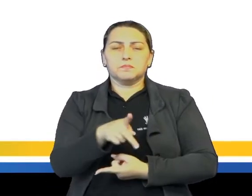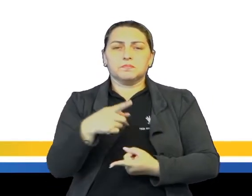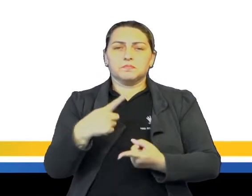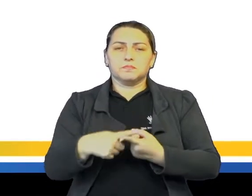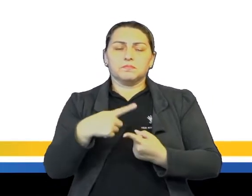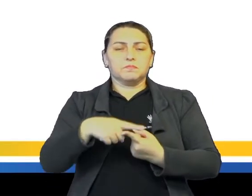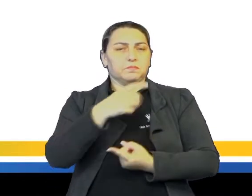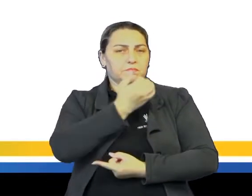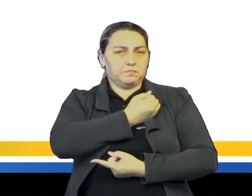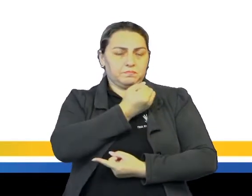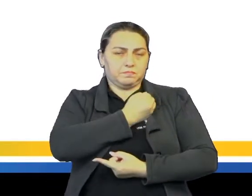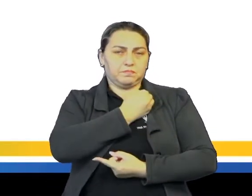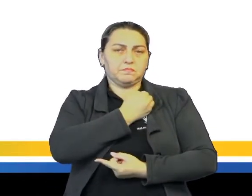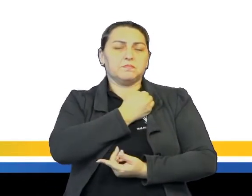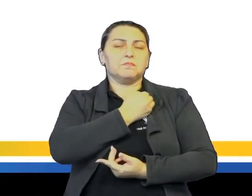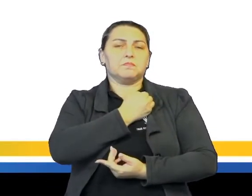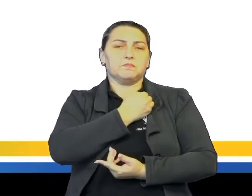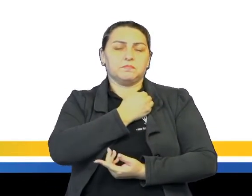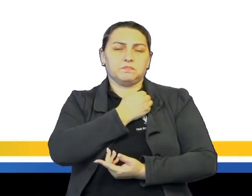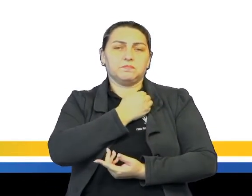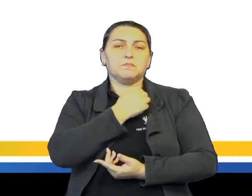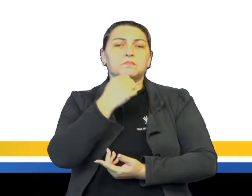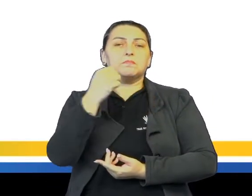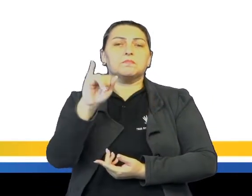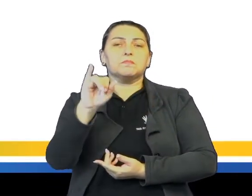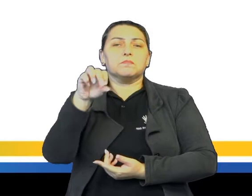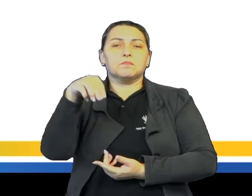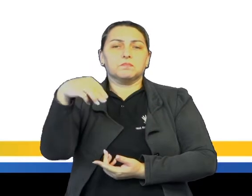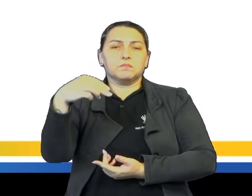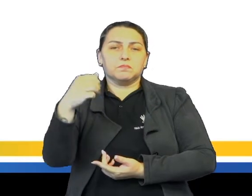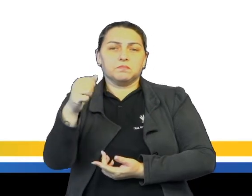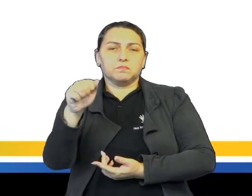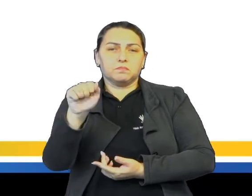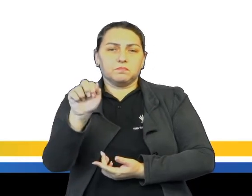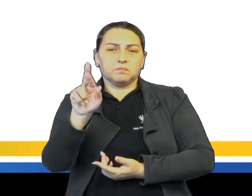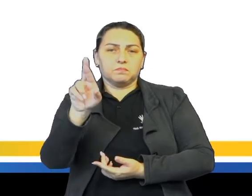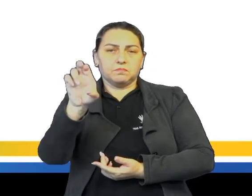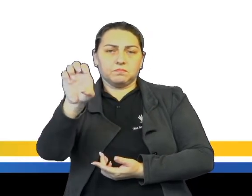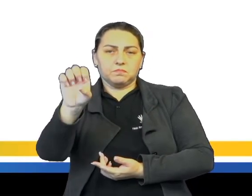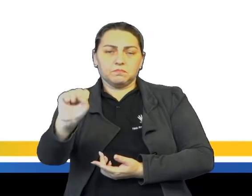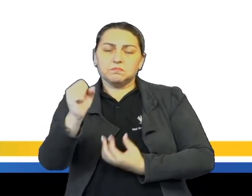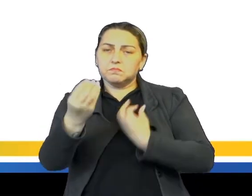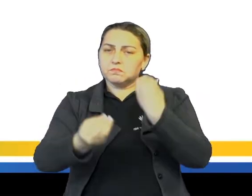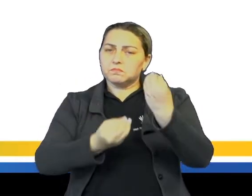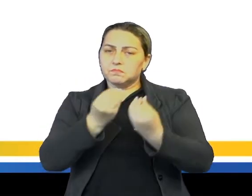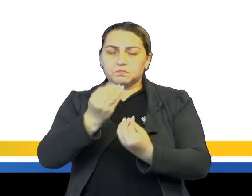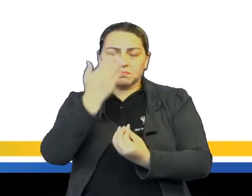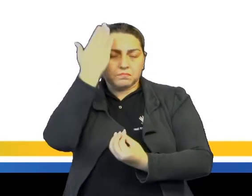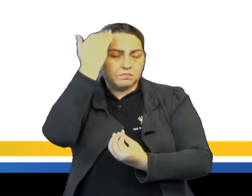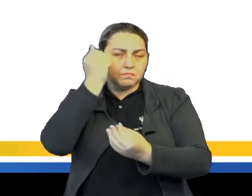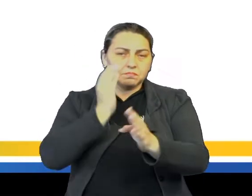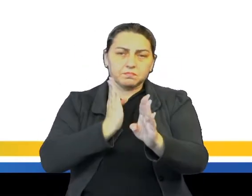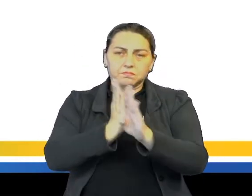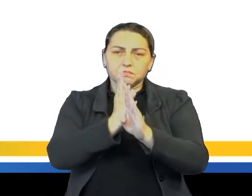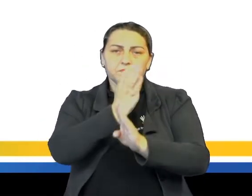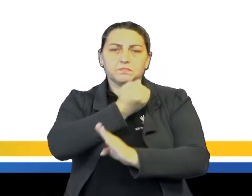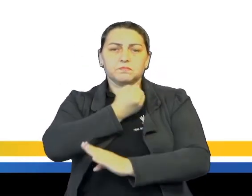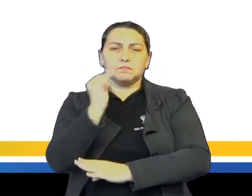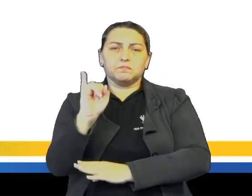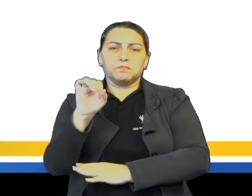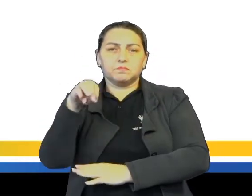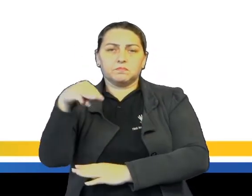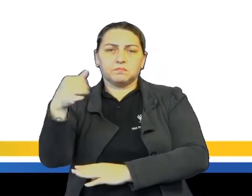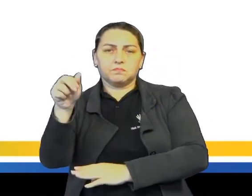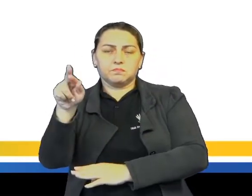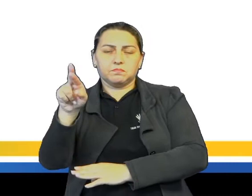Porque esses números que ele está pulando são os números ímpares. Como que eu faço para identificar um número ímpar? Se